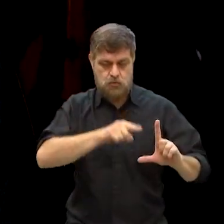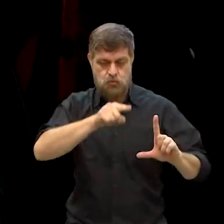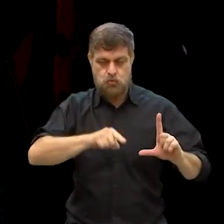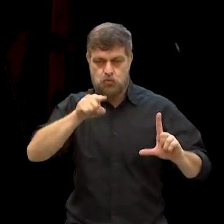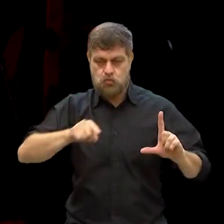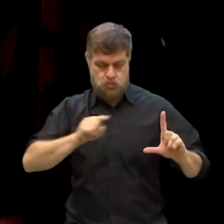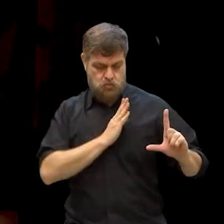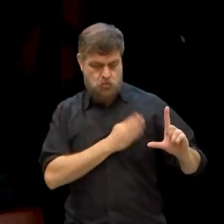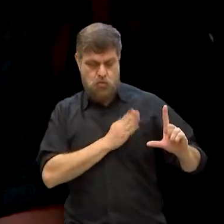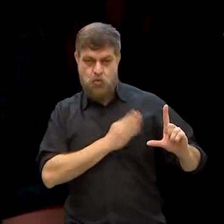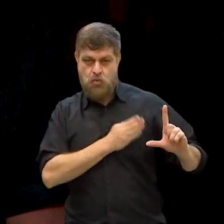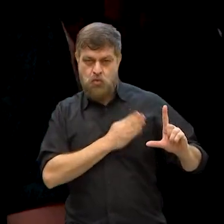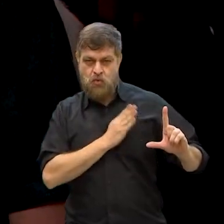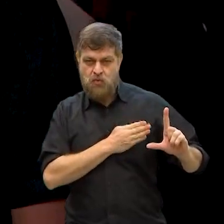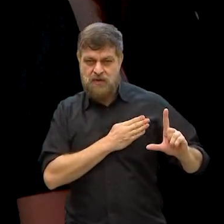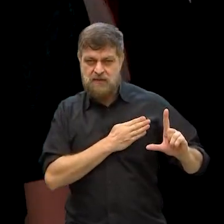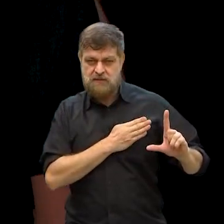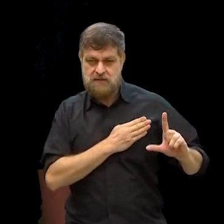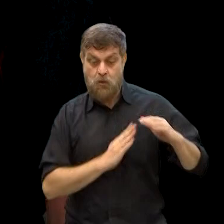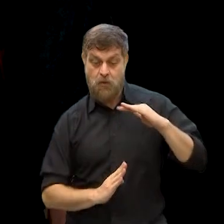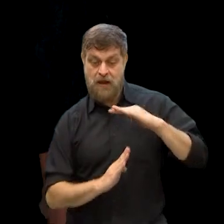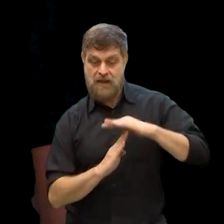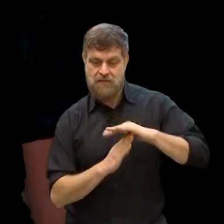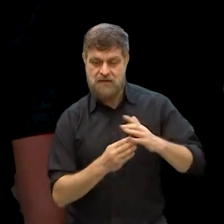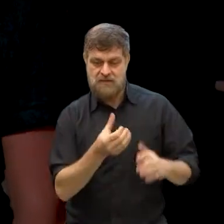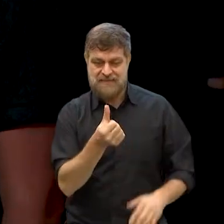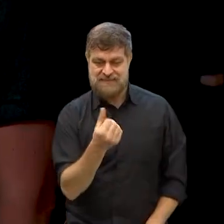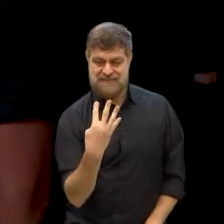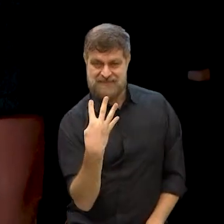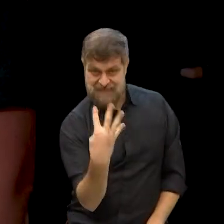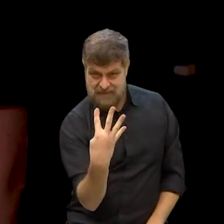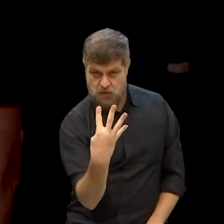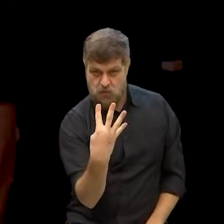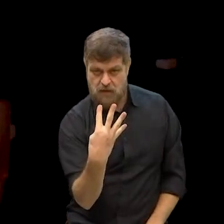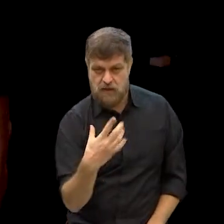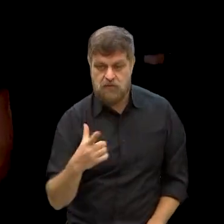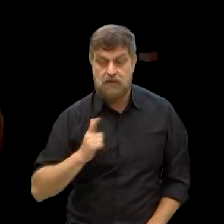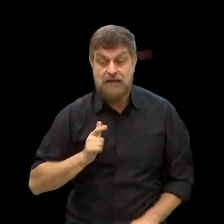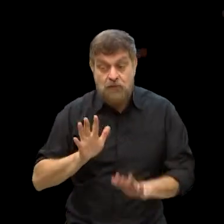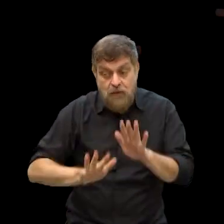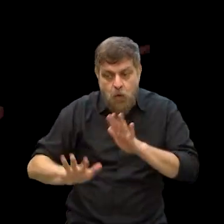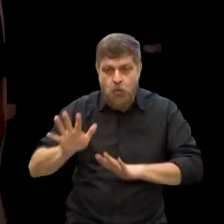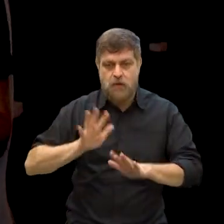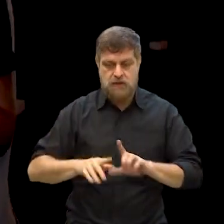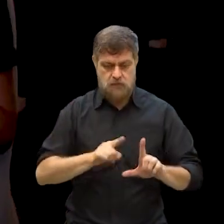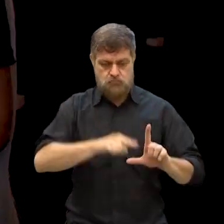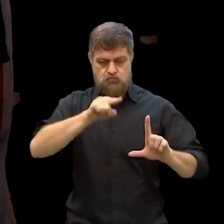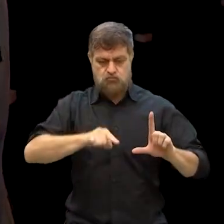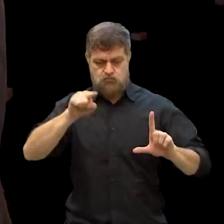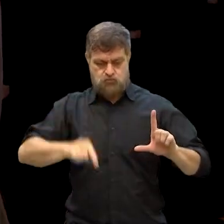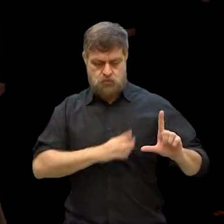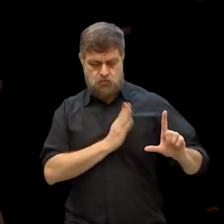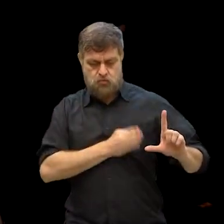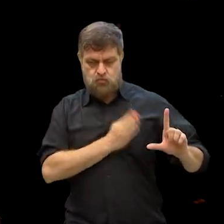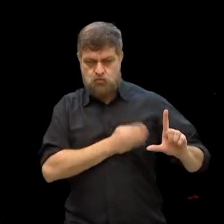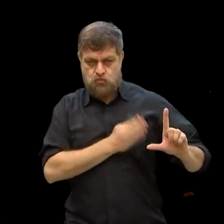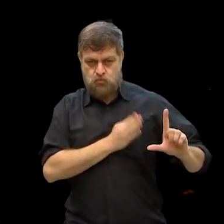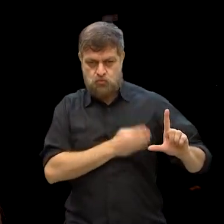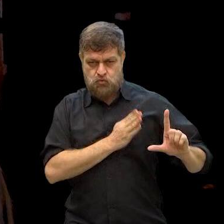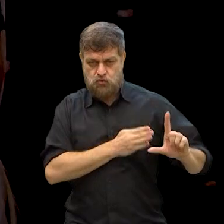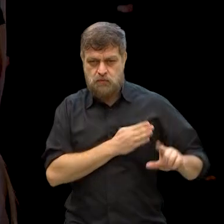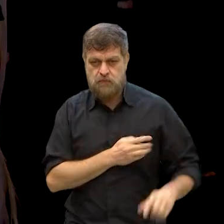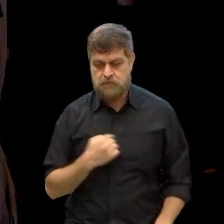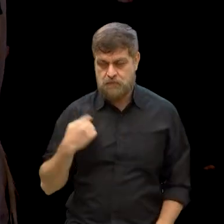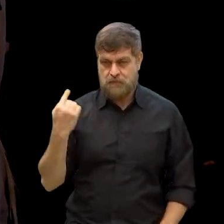um batimento, uma frequência cardíaca abaixo de 64 para entrar no VET, né? Tem todo um cuidado. E para